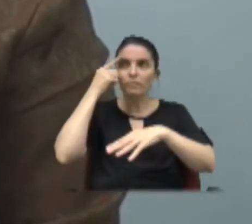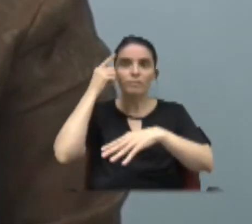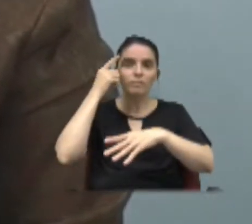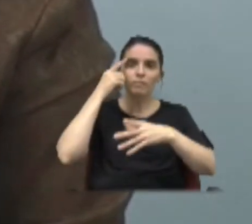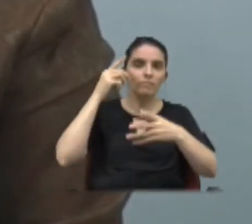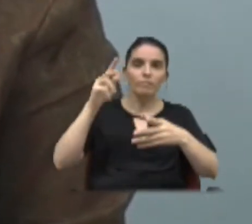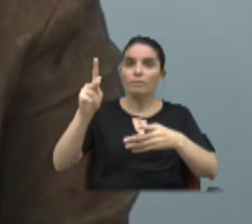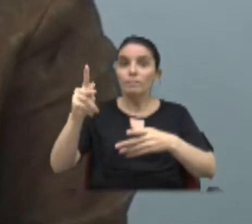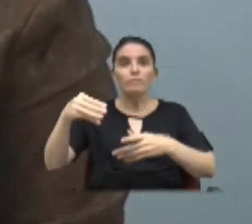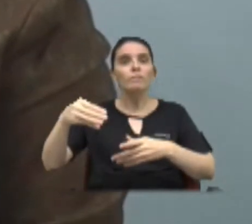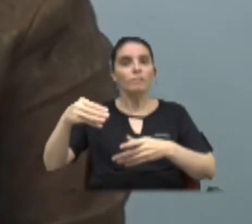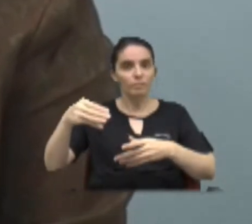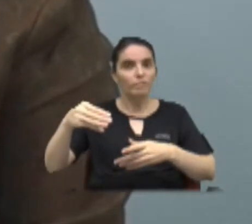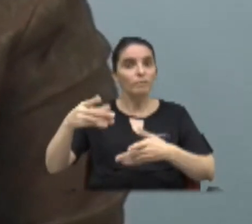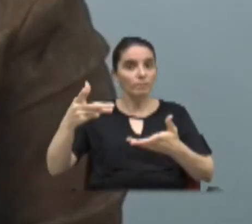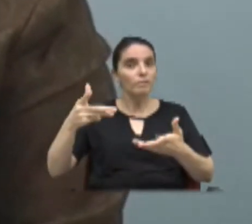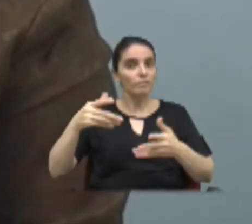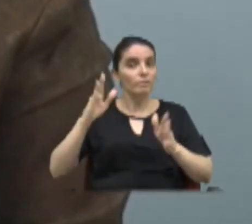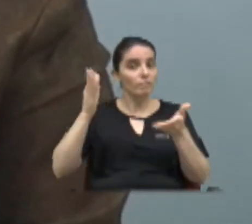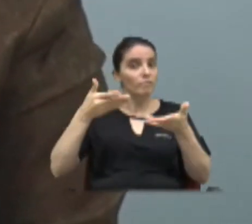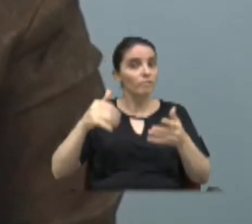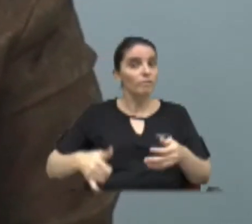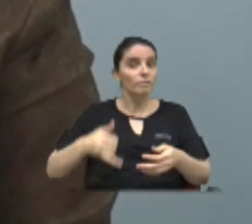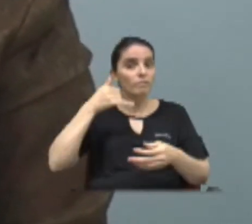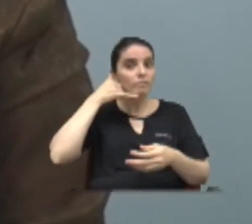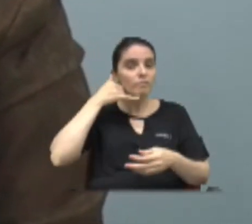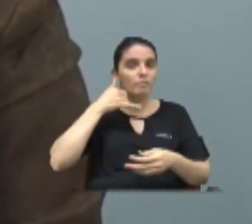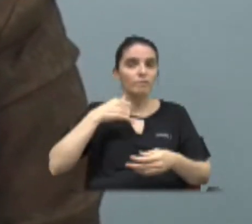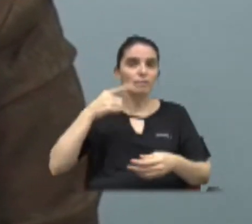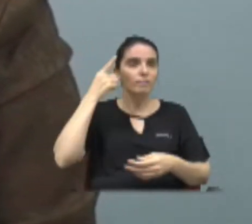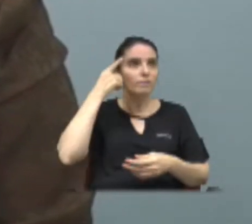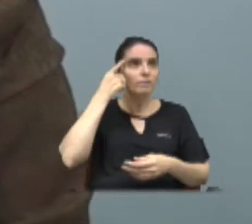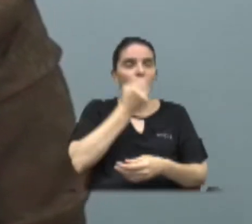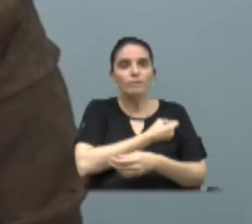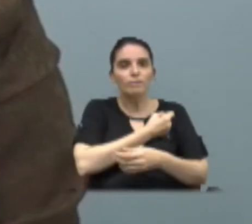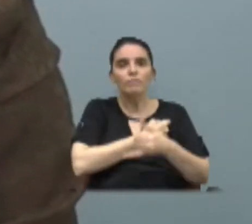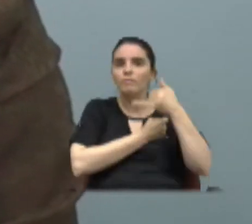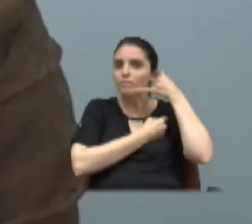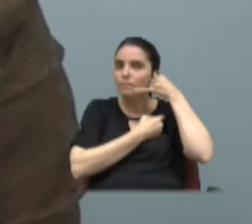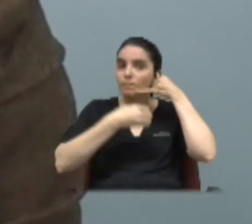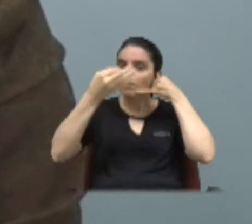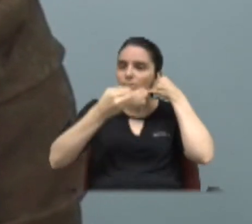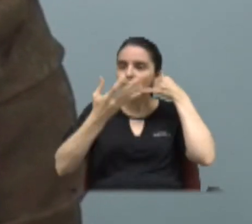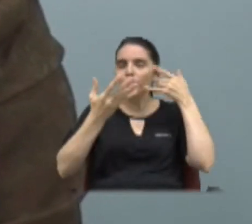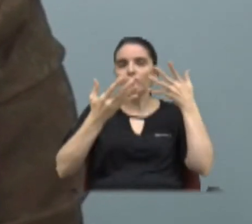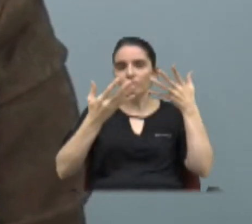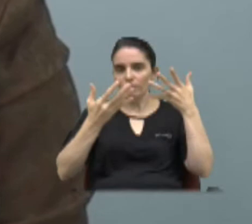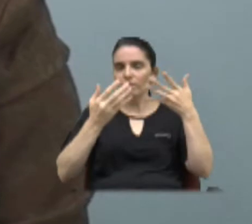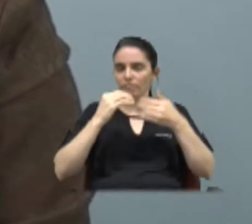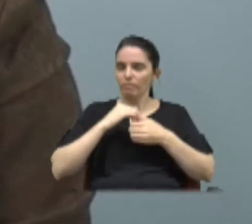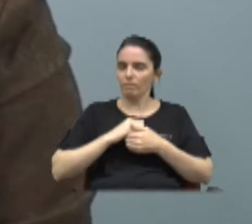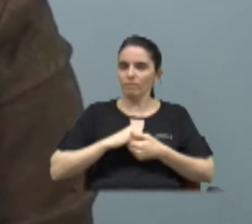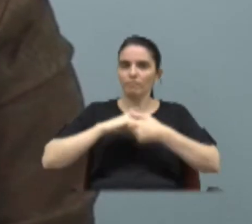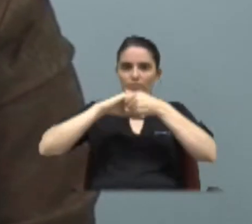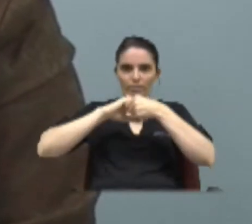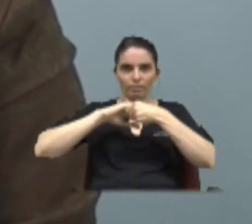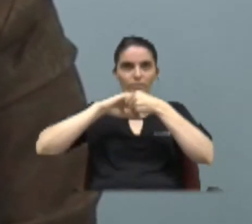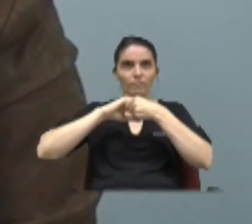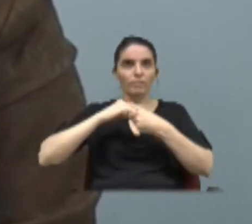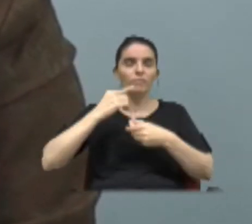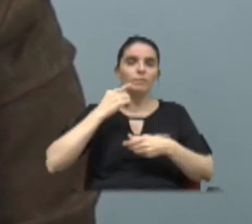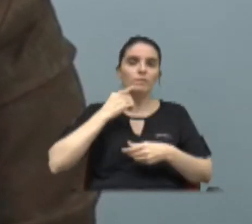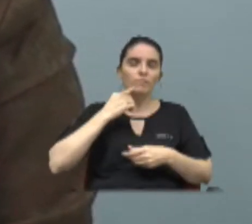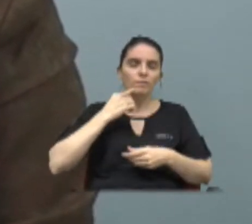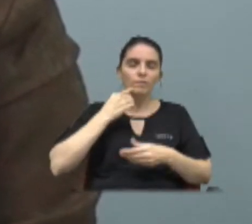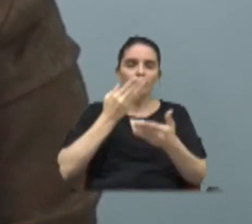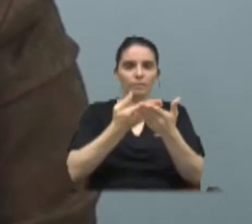vamos ligar lá na polícia militar, e aquilo já vem até o número certo na cabeça da gente. Então eu quero parabenizar o Cleiton e dizer da